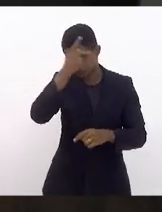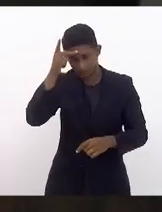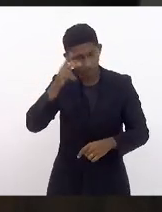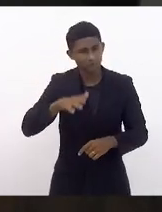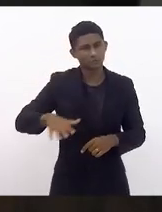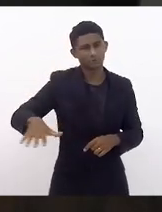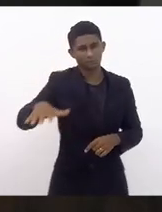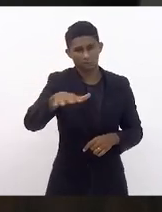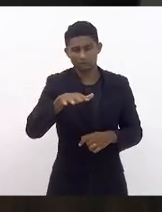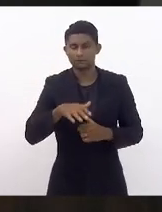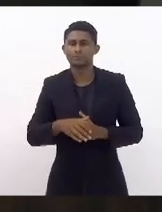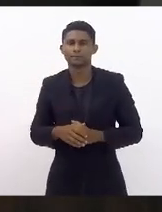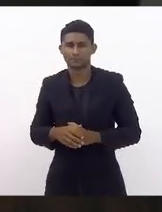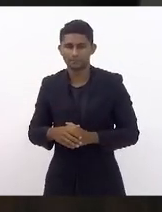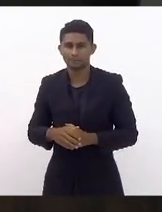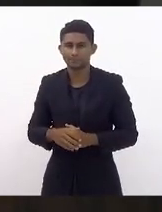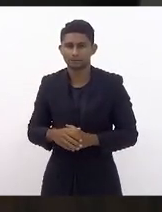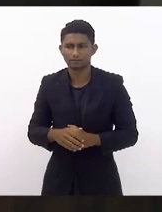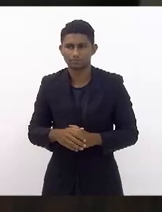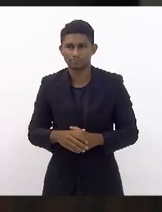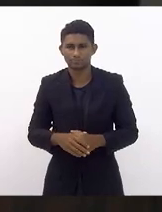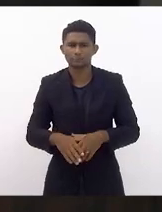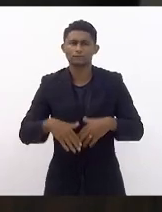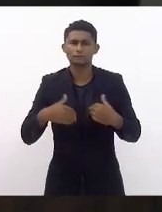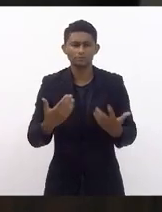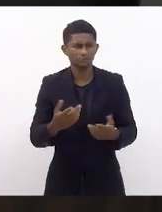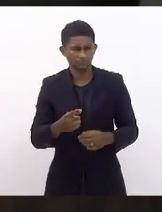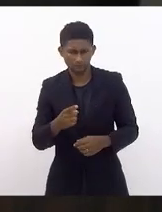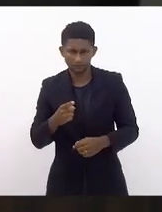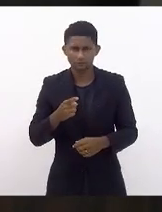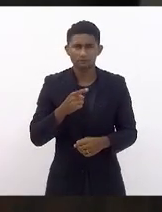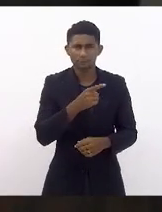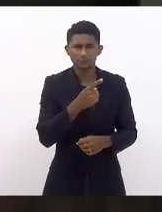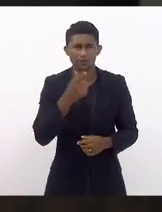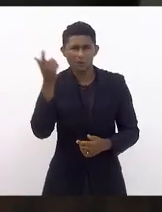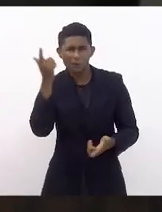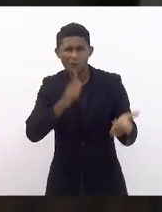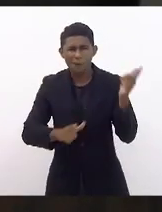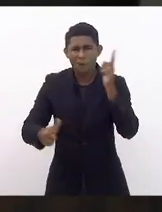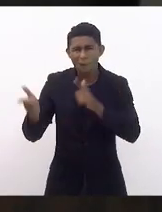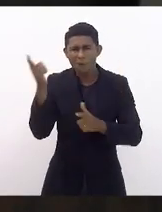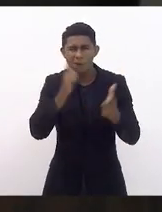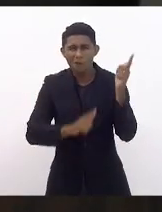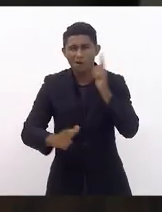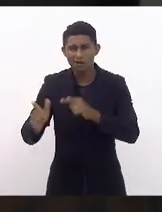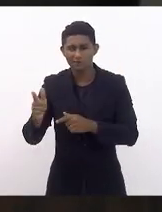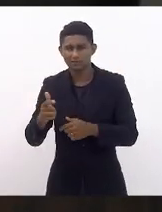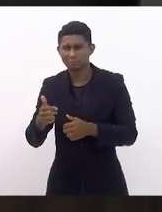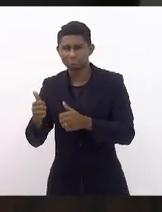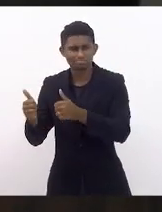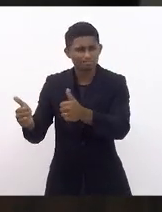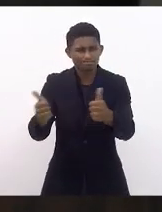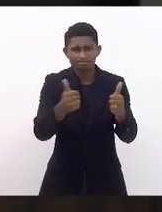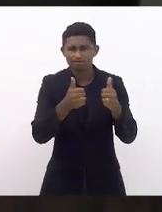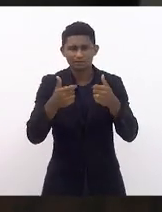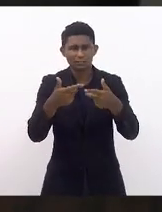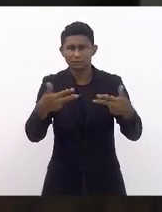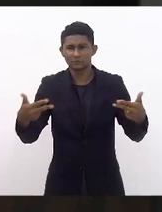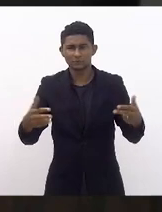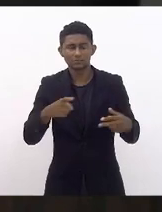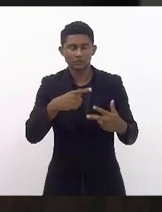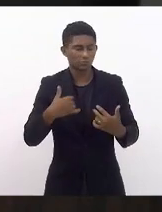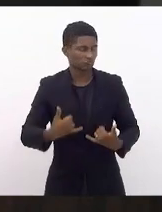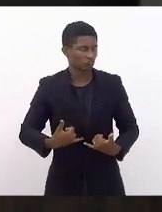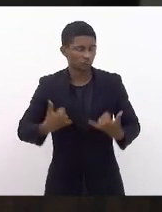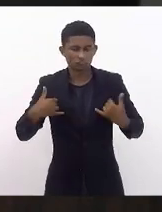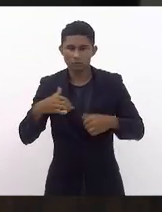precisa. De todas as vitórias que conquistou ao longo da vida, a que mais se orgulha